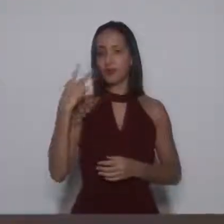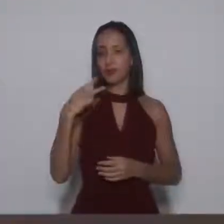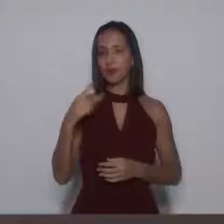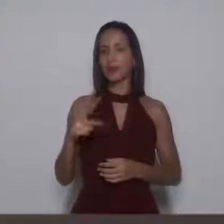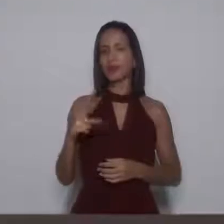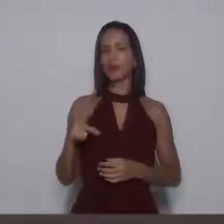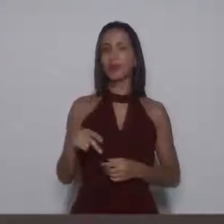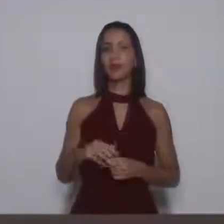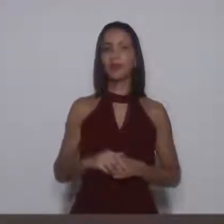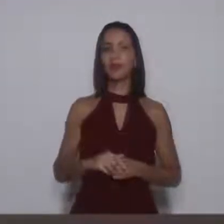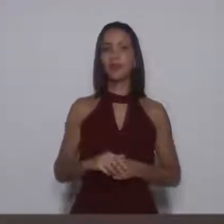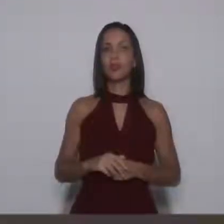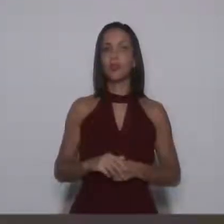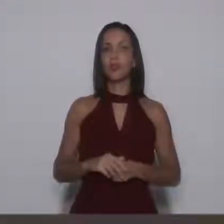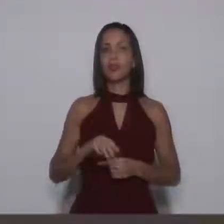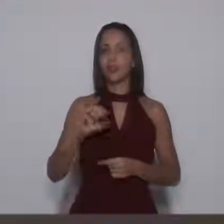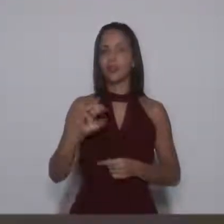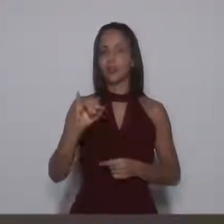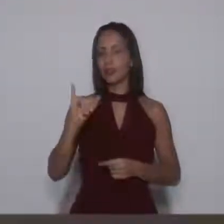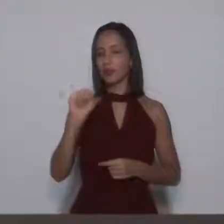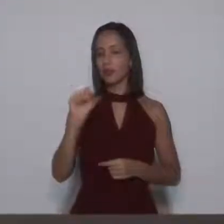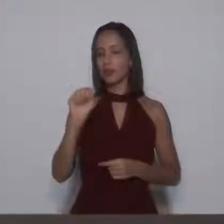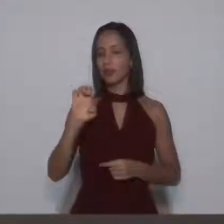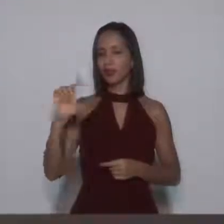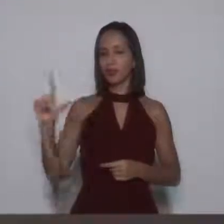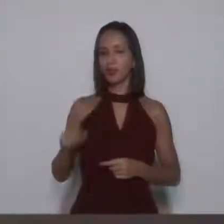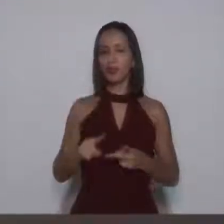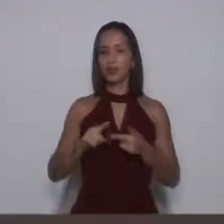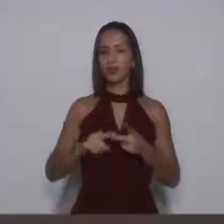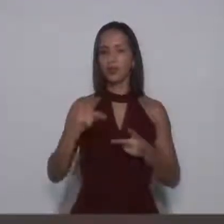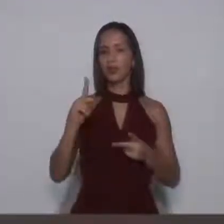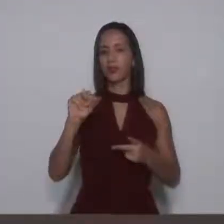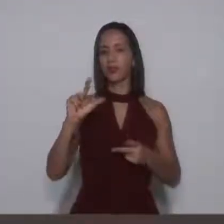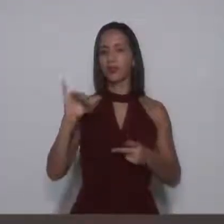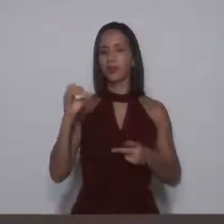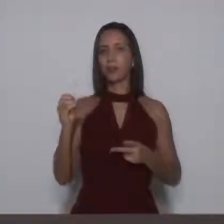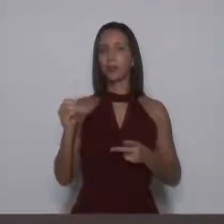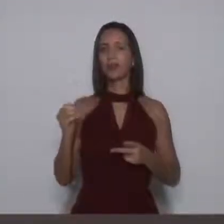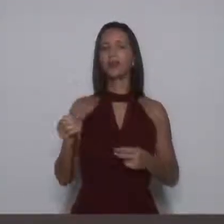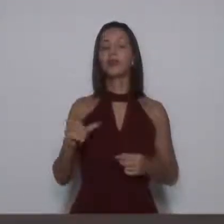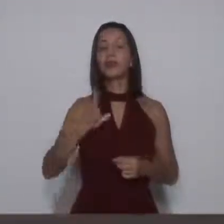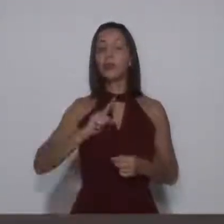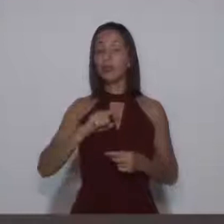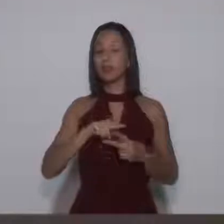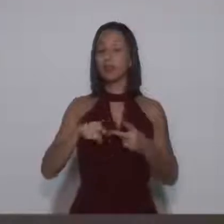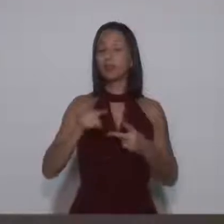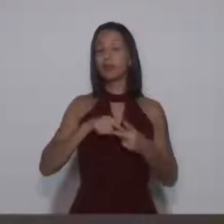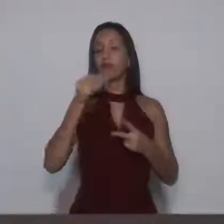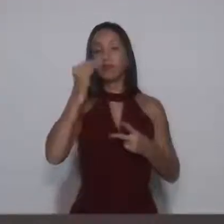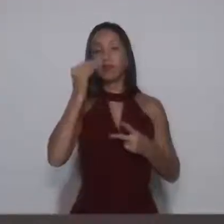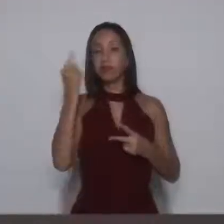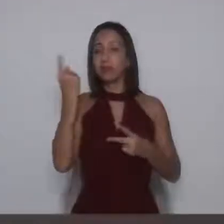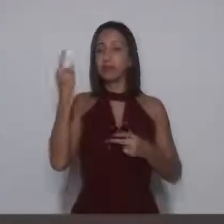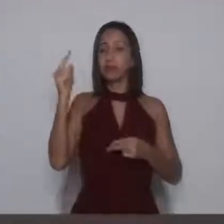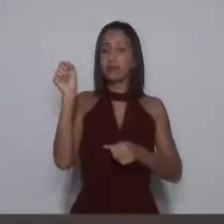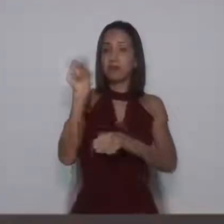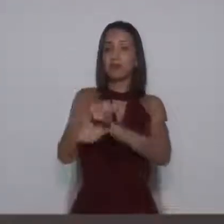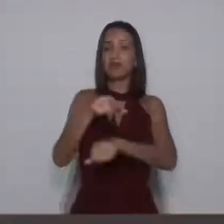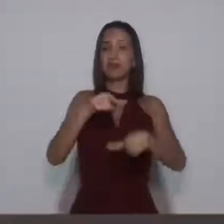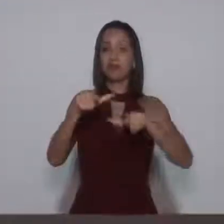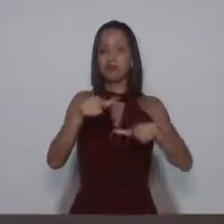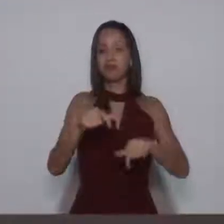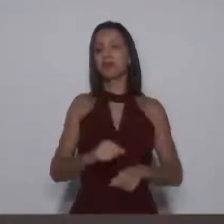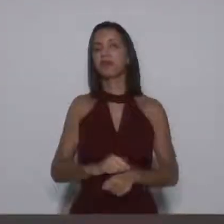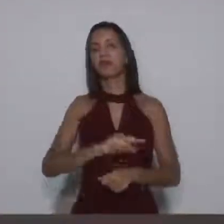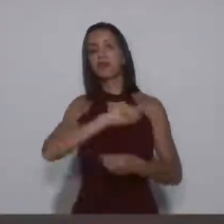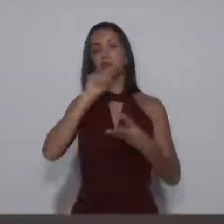ex-vereador Paulino, eles fizeram uma tentativa de um programa chamado Primeiro Emprego. Depois o vereador Carlinhos Páfaro fez uma semana